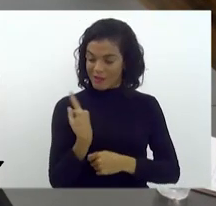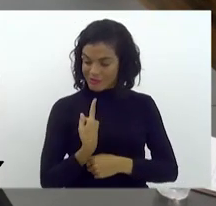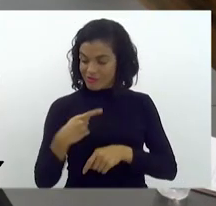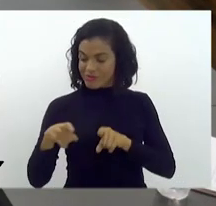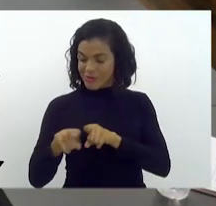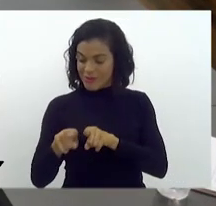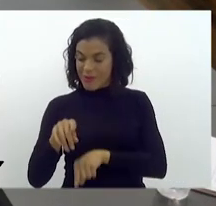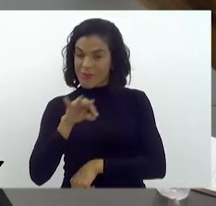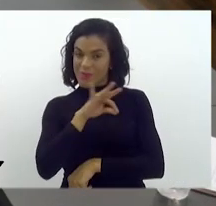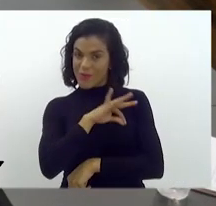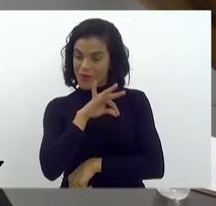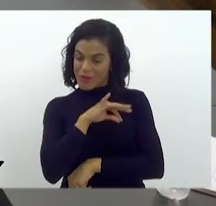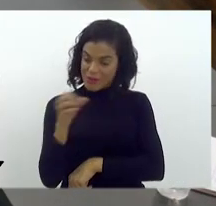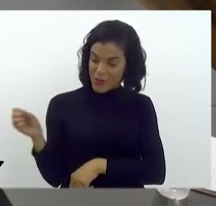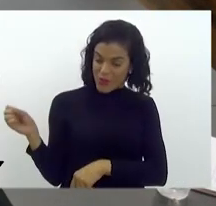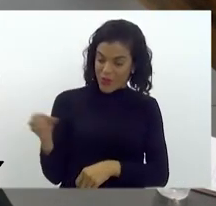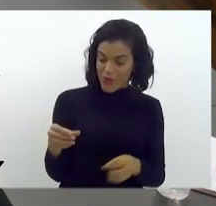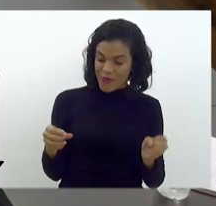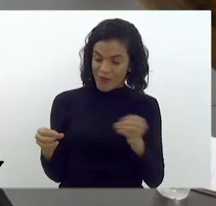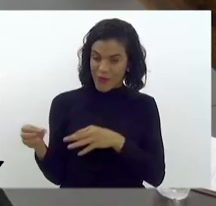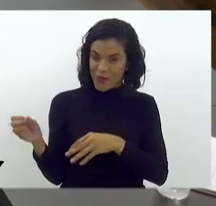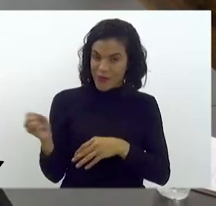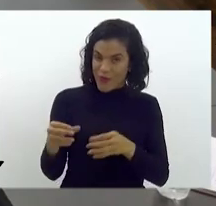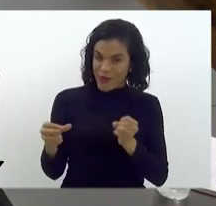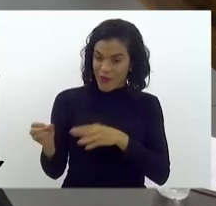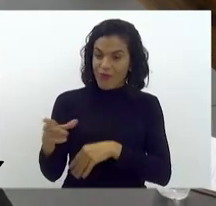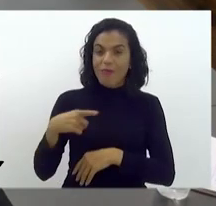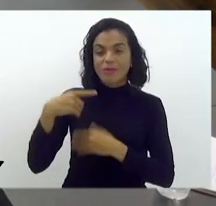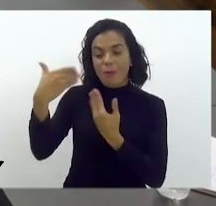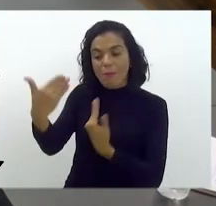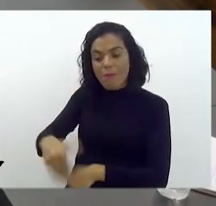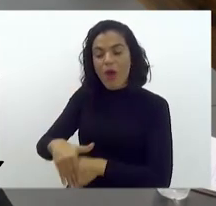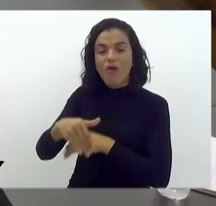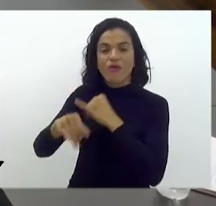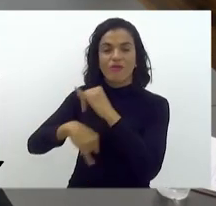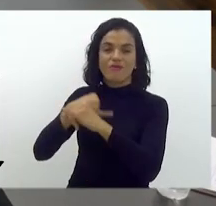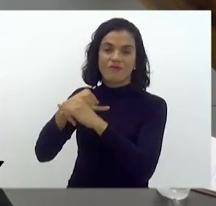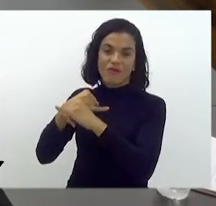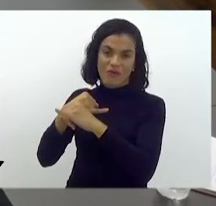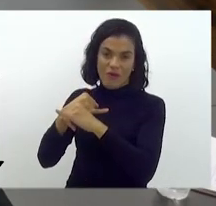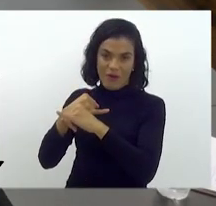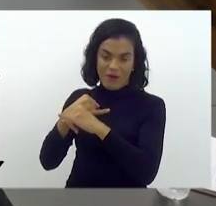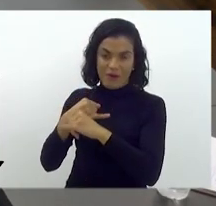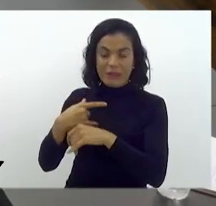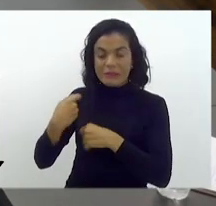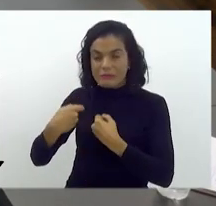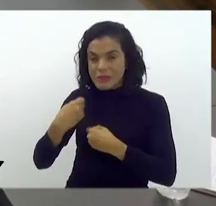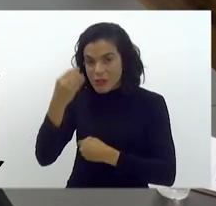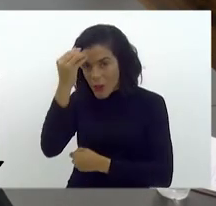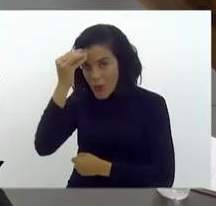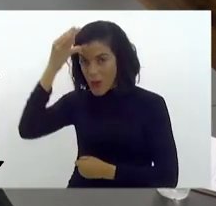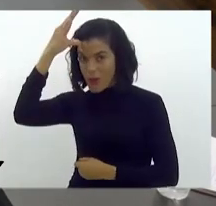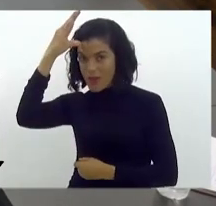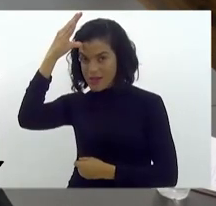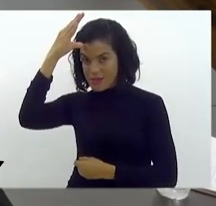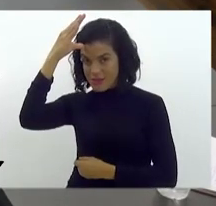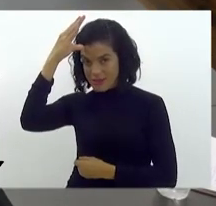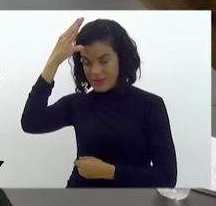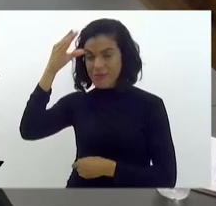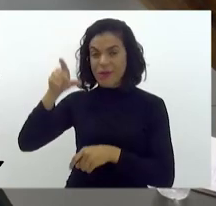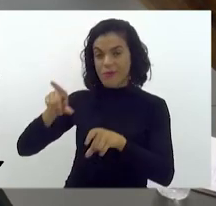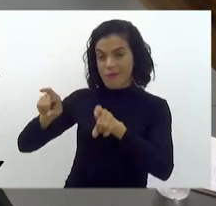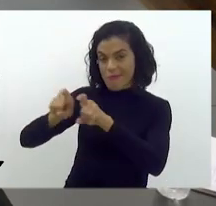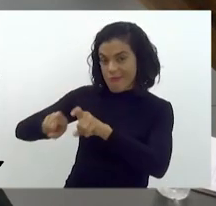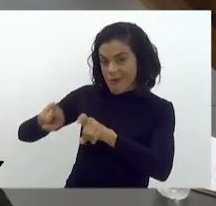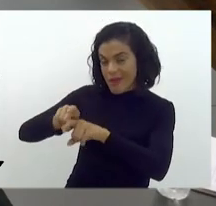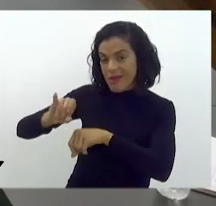policiais que chegaram que tem a prova de informática né Tem um conhecimento de informática que é exigido